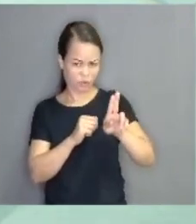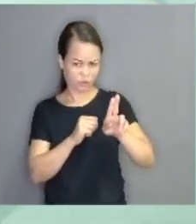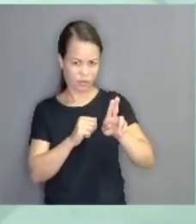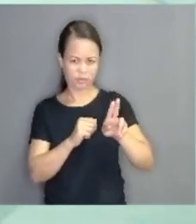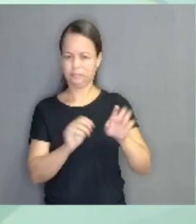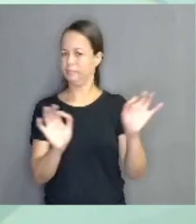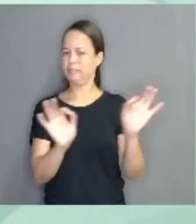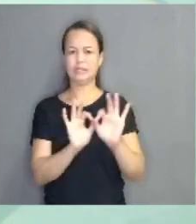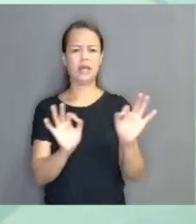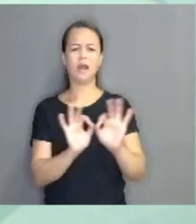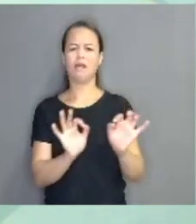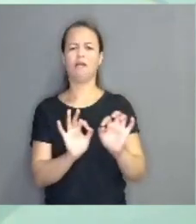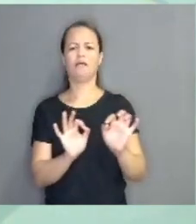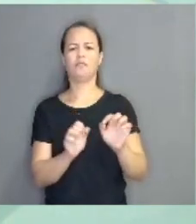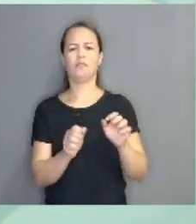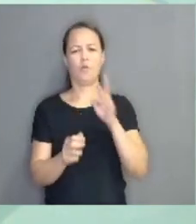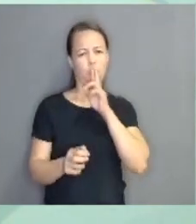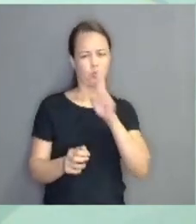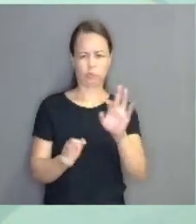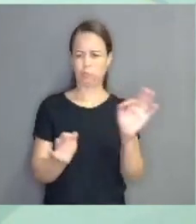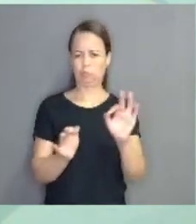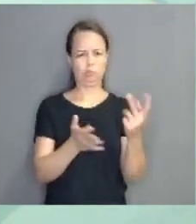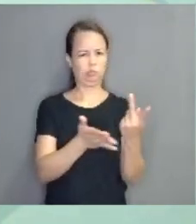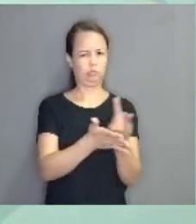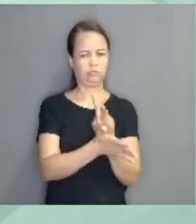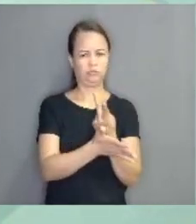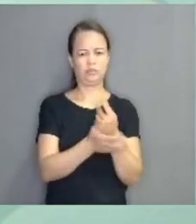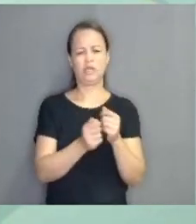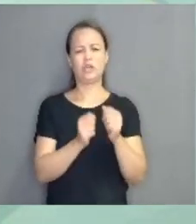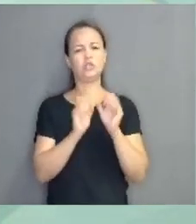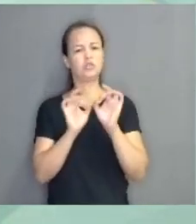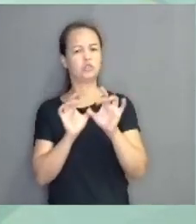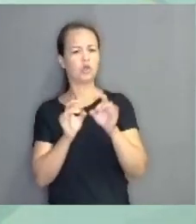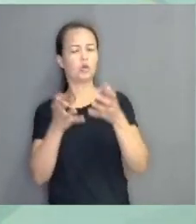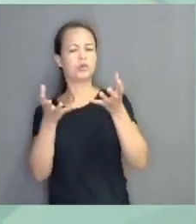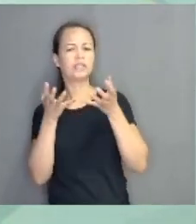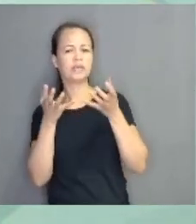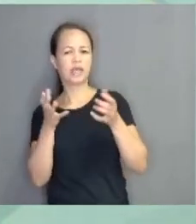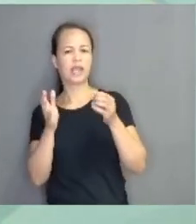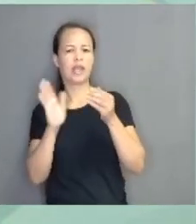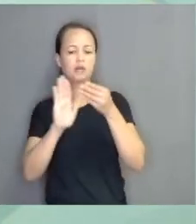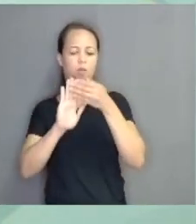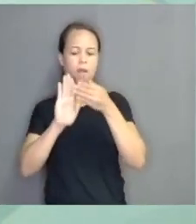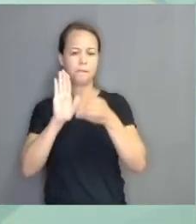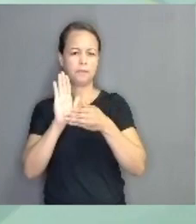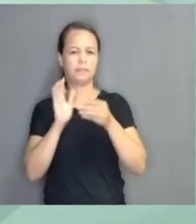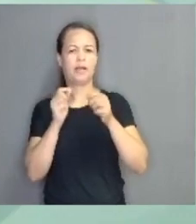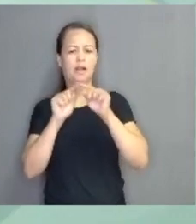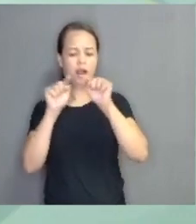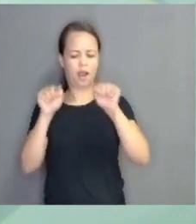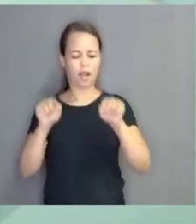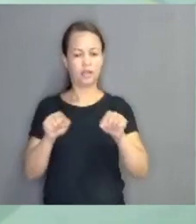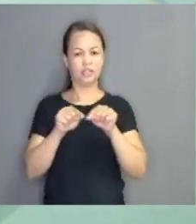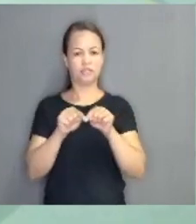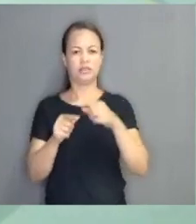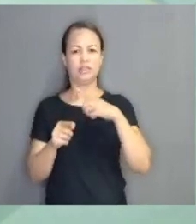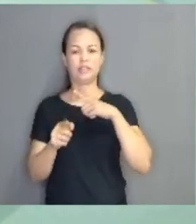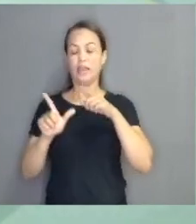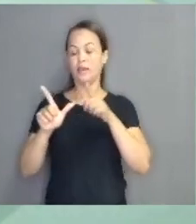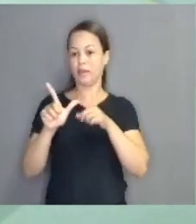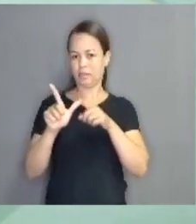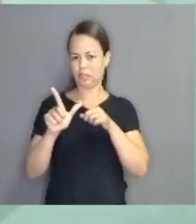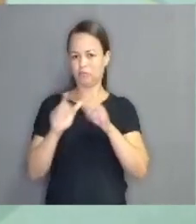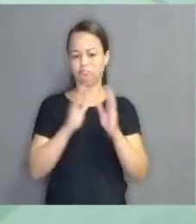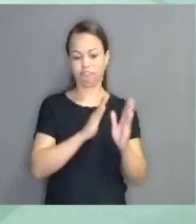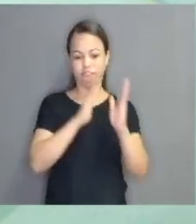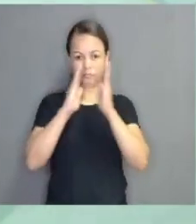é a resposta. Por quê? Porque eu quero plaquinhas apenas que tenham letras e aqui tem números. Então, essa a gente não pode considerar. Vamos